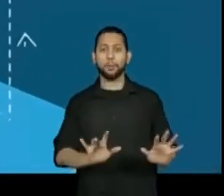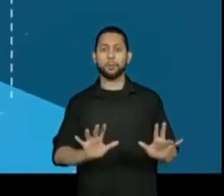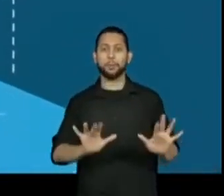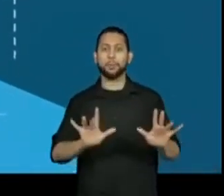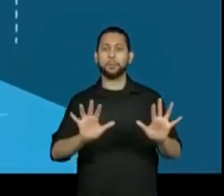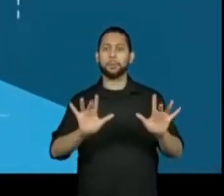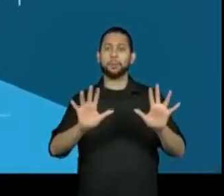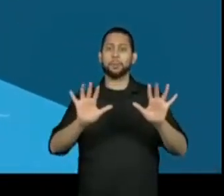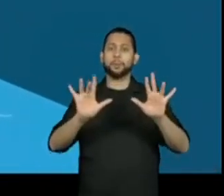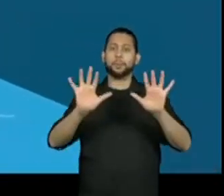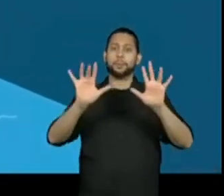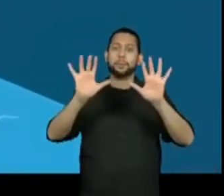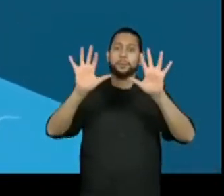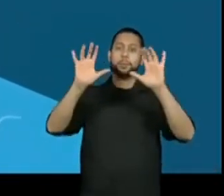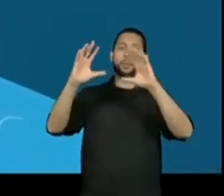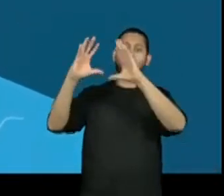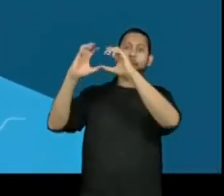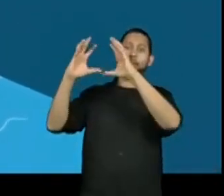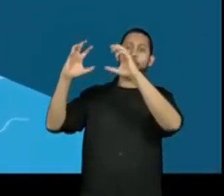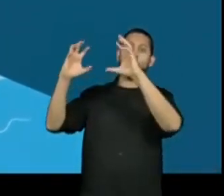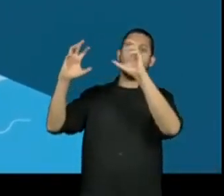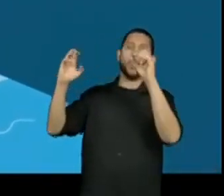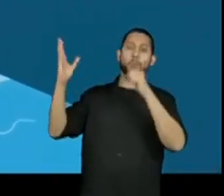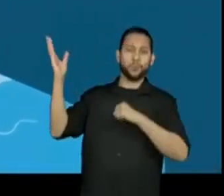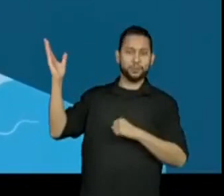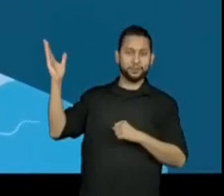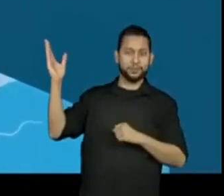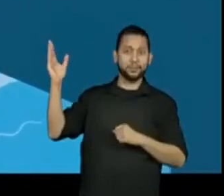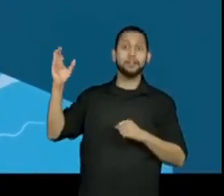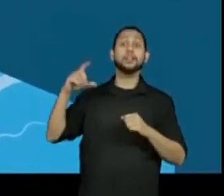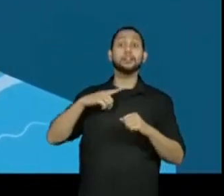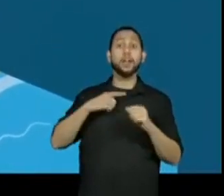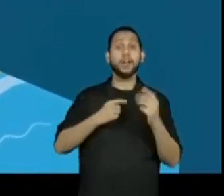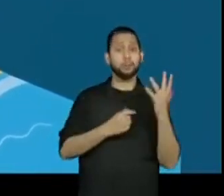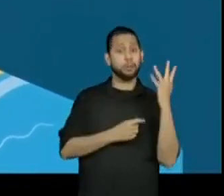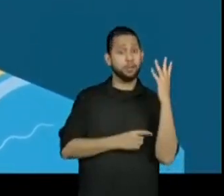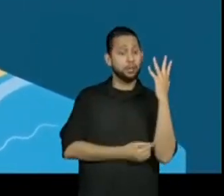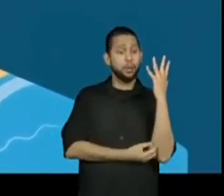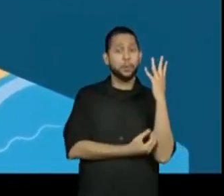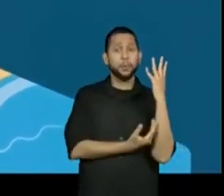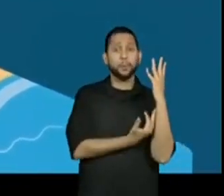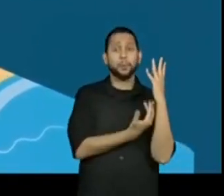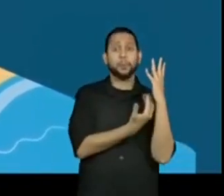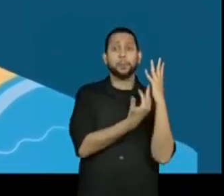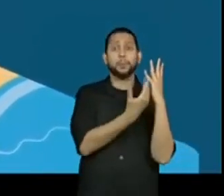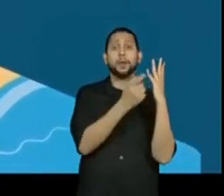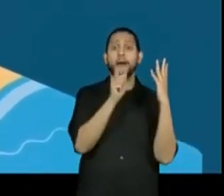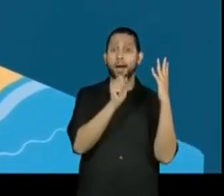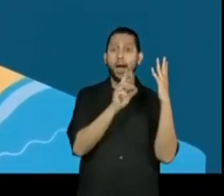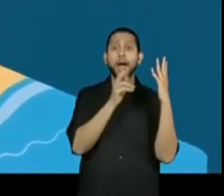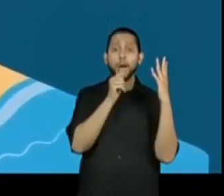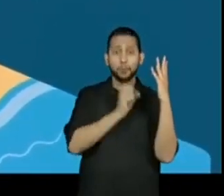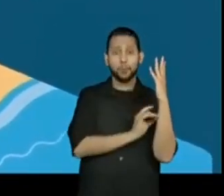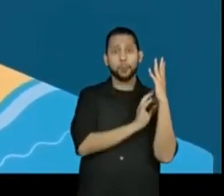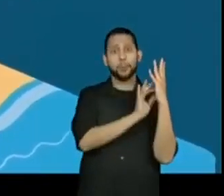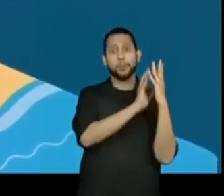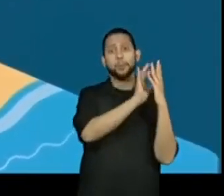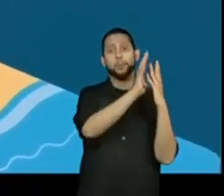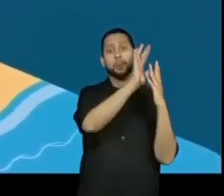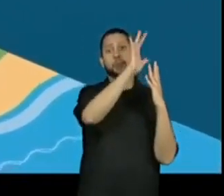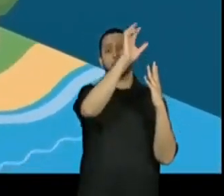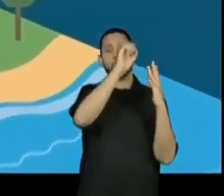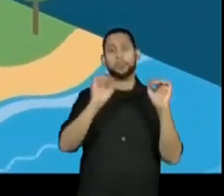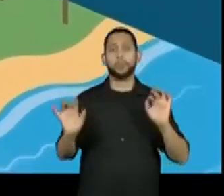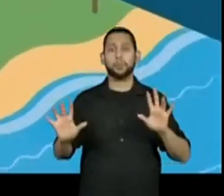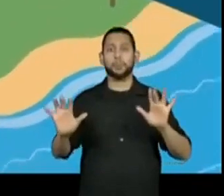d'água formam as nuvens juntamente com a água da transpiração dos diversos seres vivos e a evapotranspiração das